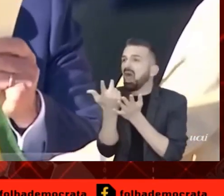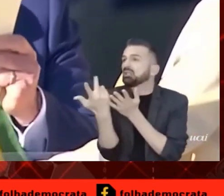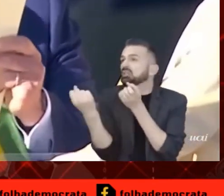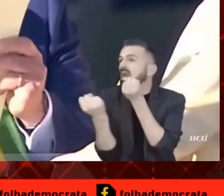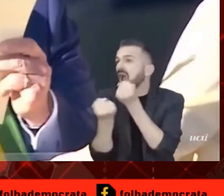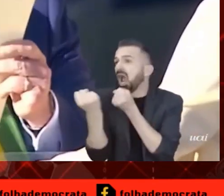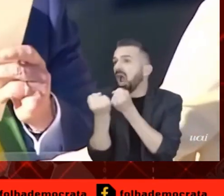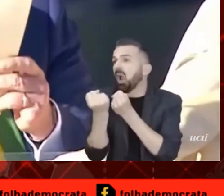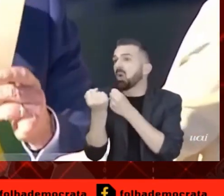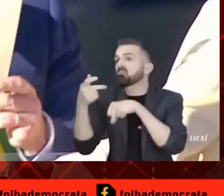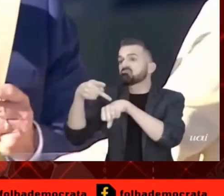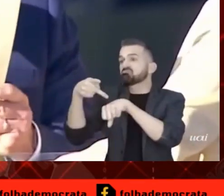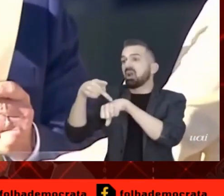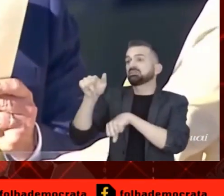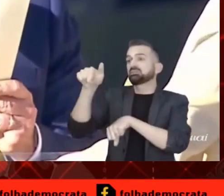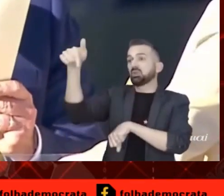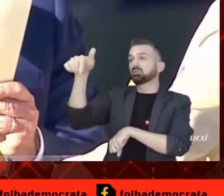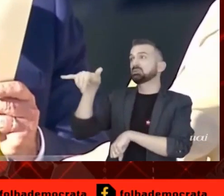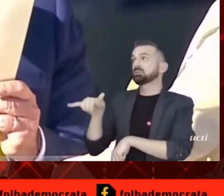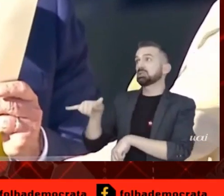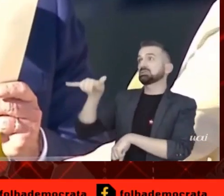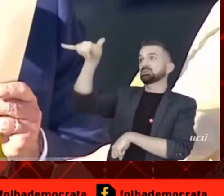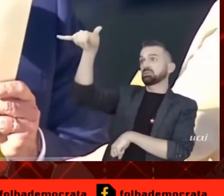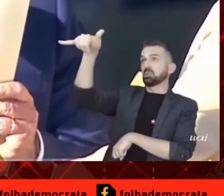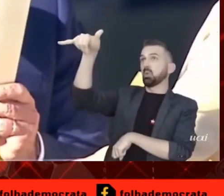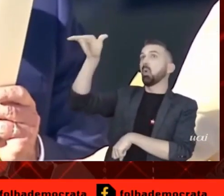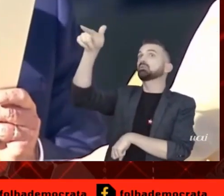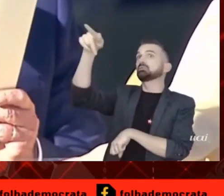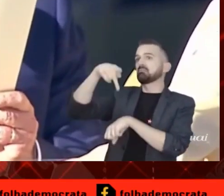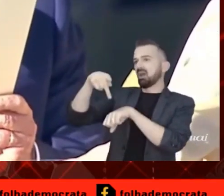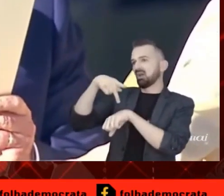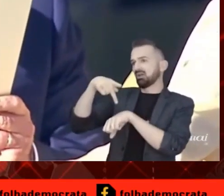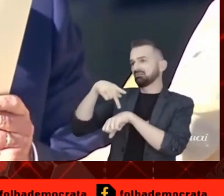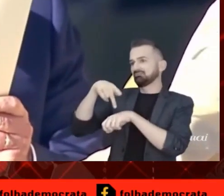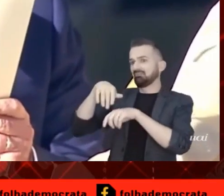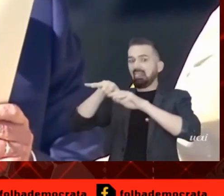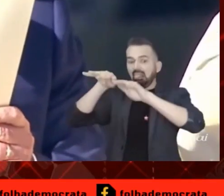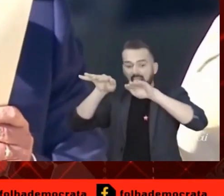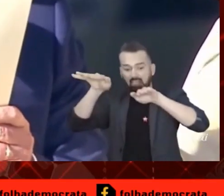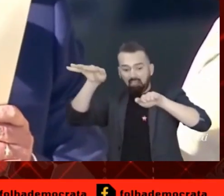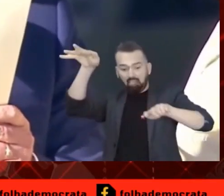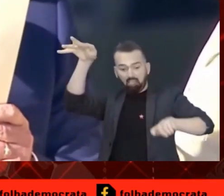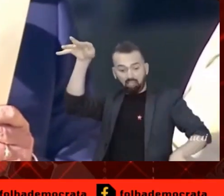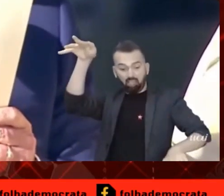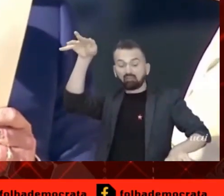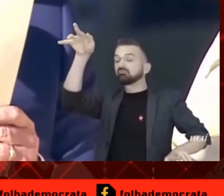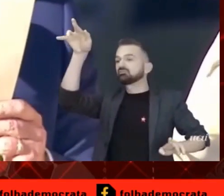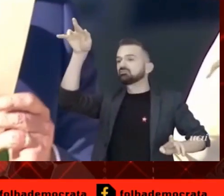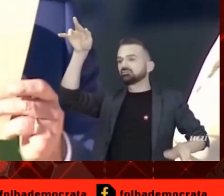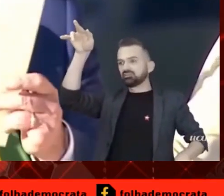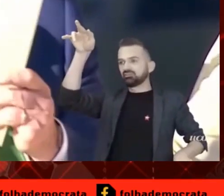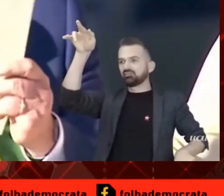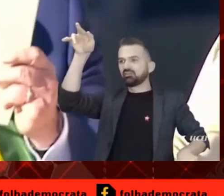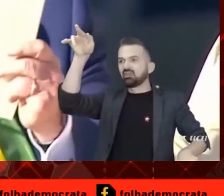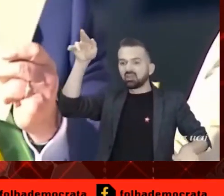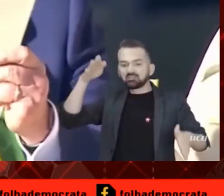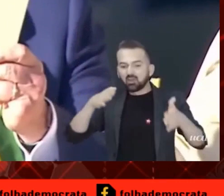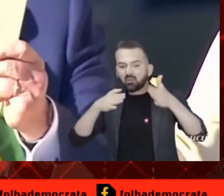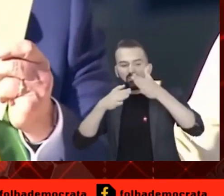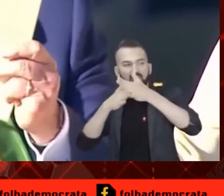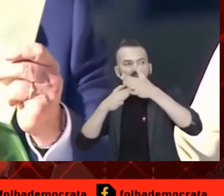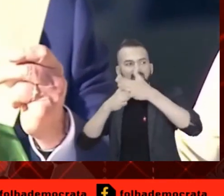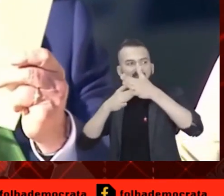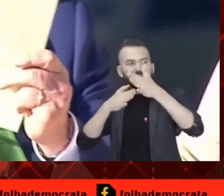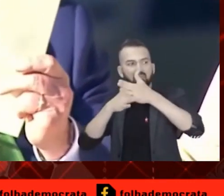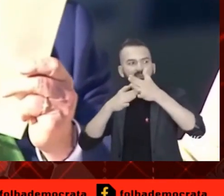já tinhas particulares tamanho Abismo social é um obstáculo na construção de uma sociedade